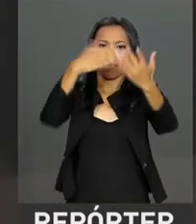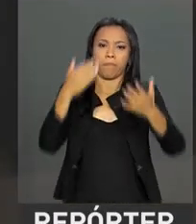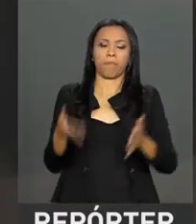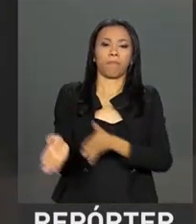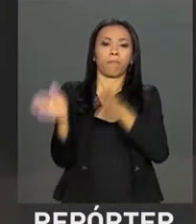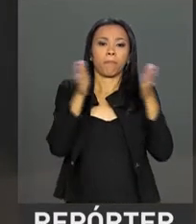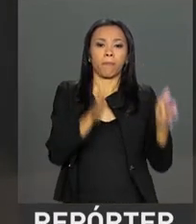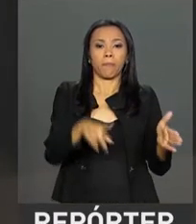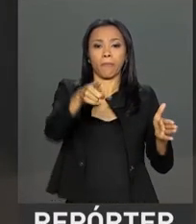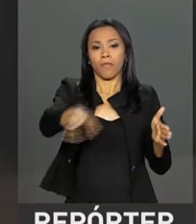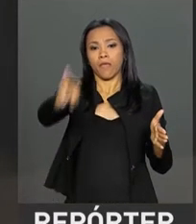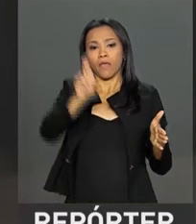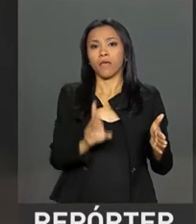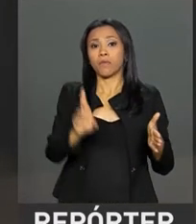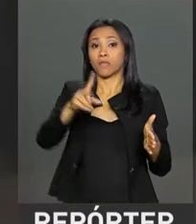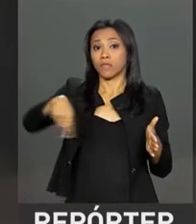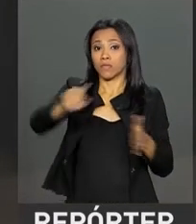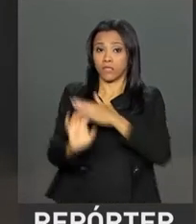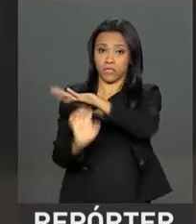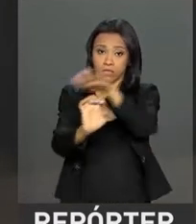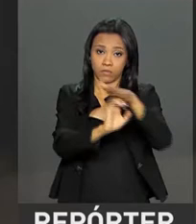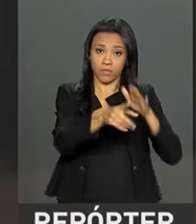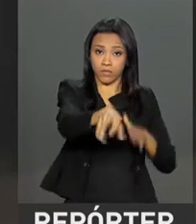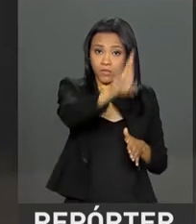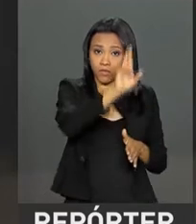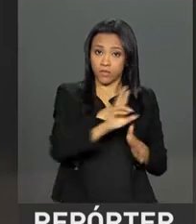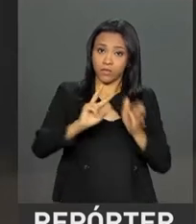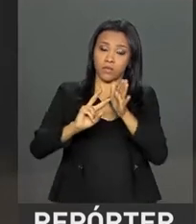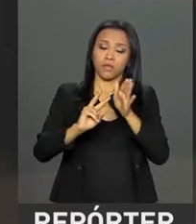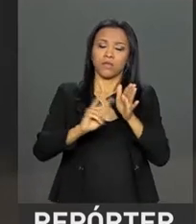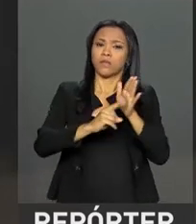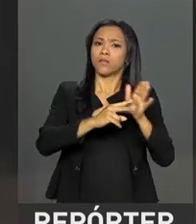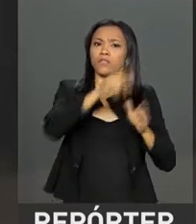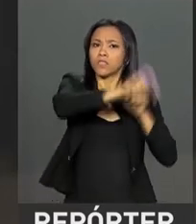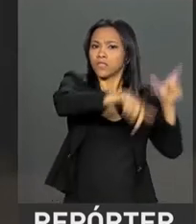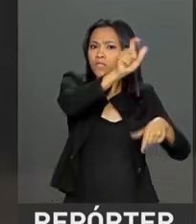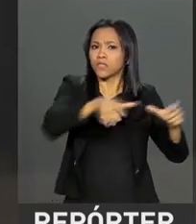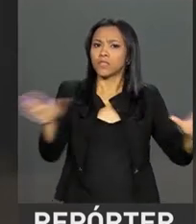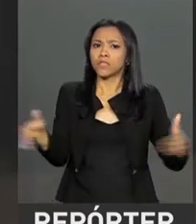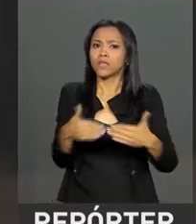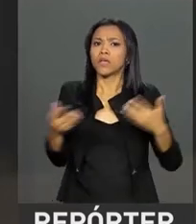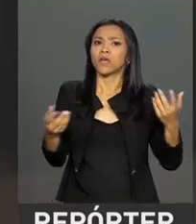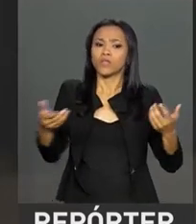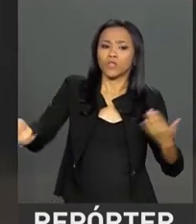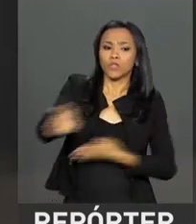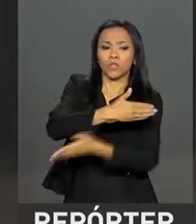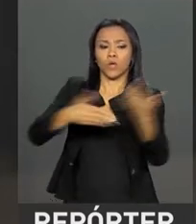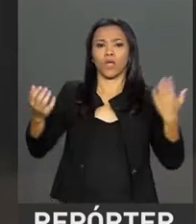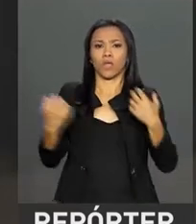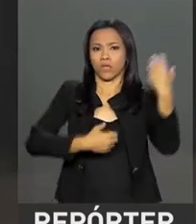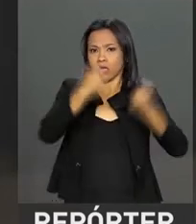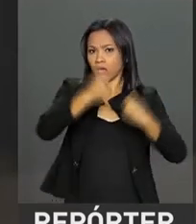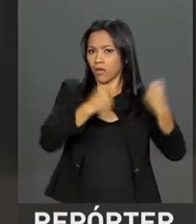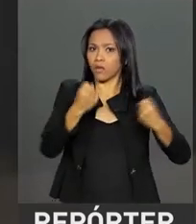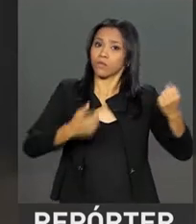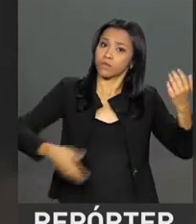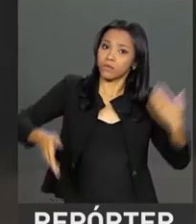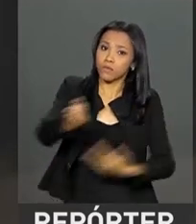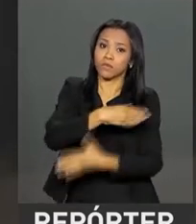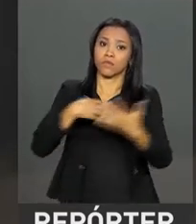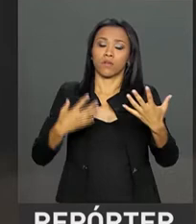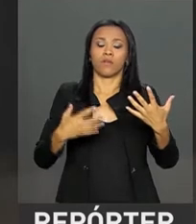e dos trabalhadores sugerem ainda a criação de um programa para a renovação da frota de veículos e de máquinas para indústria